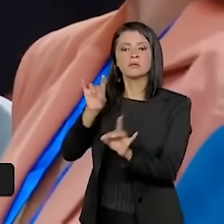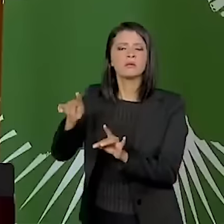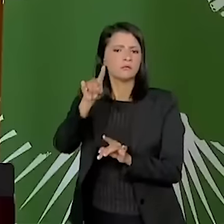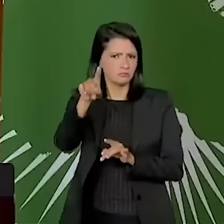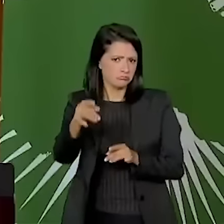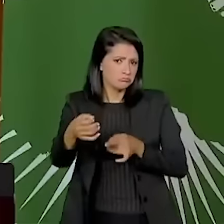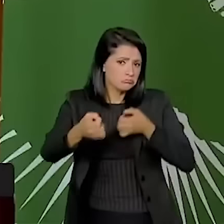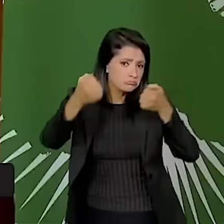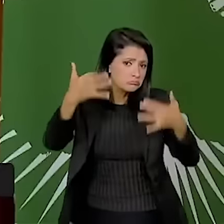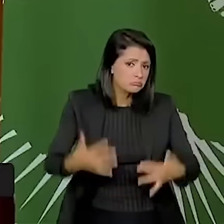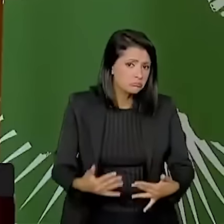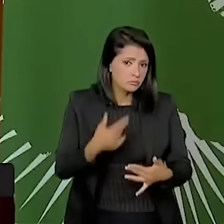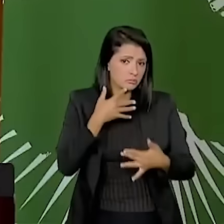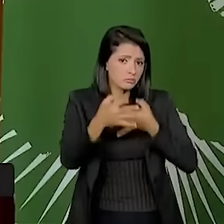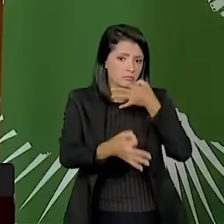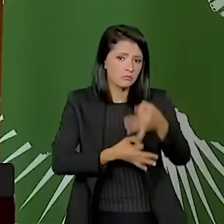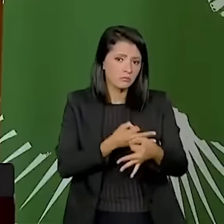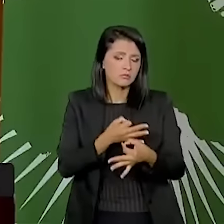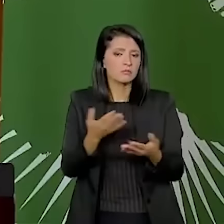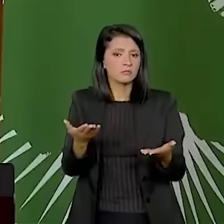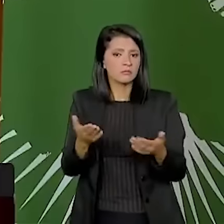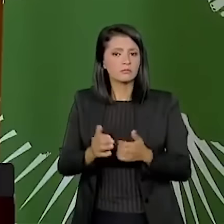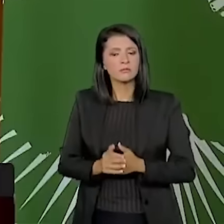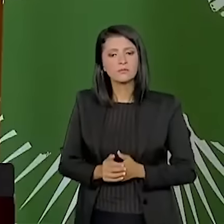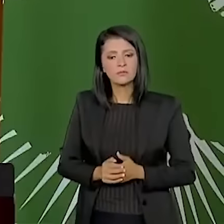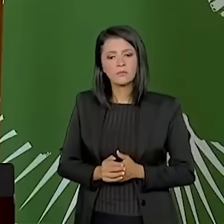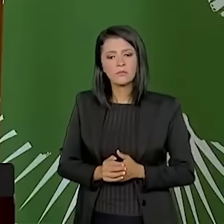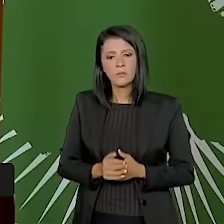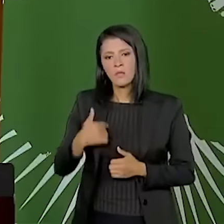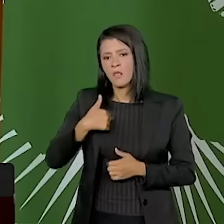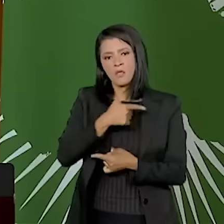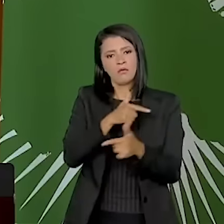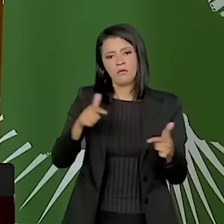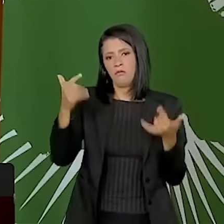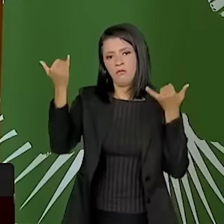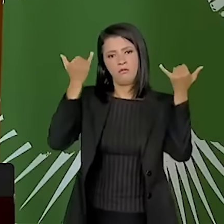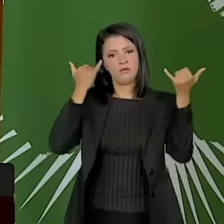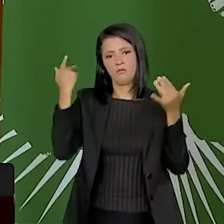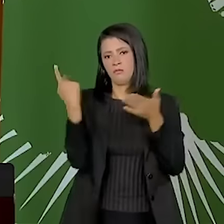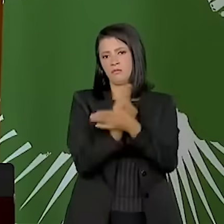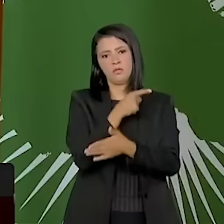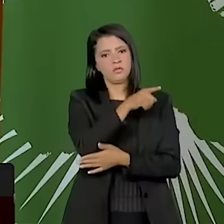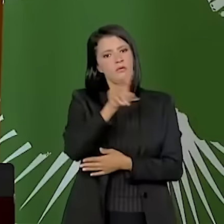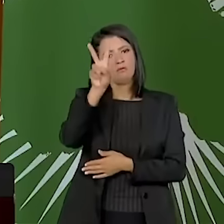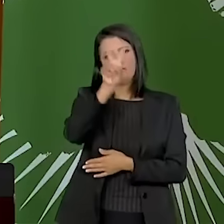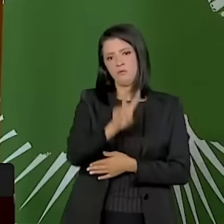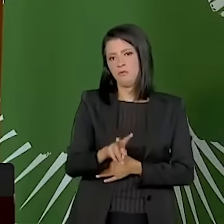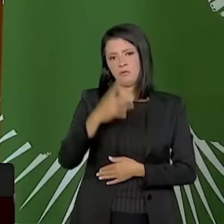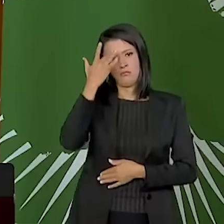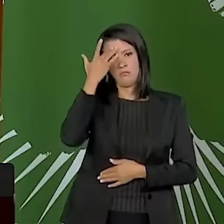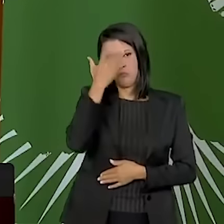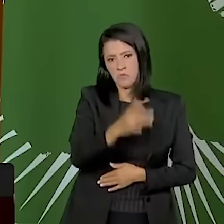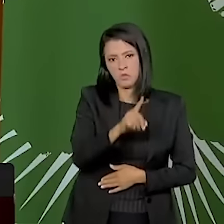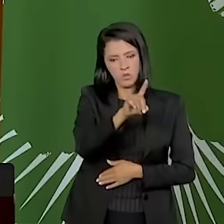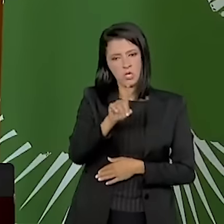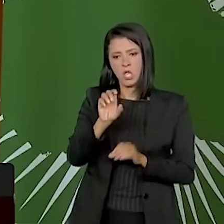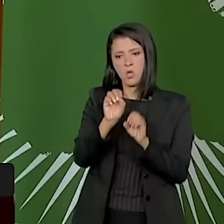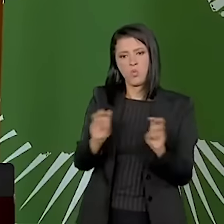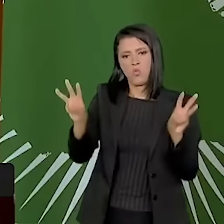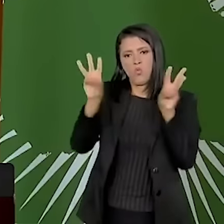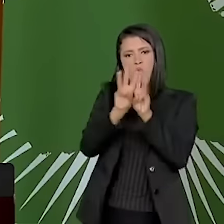também. Não, eu não tenho as informações, sabe, do que está acontecendo na Venezuela, na briga da Venezuela com a